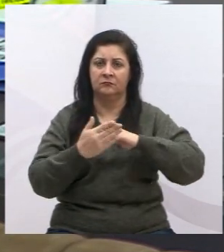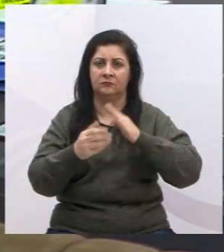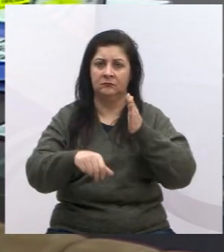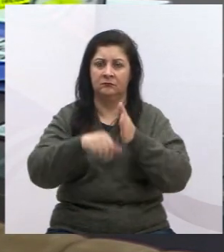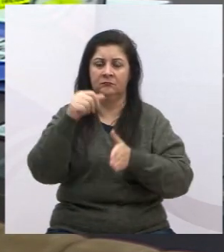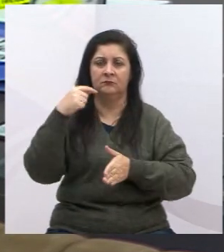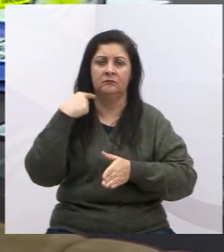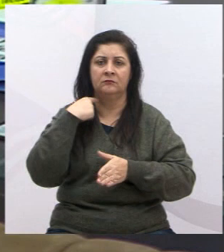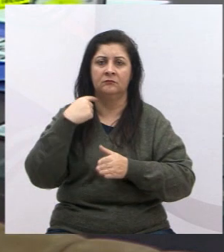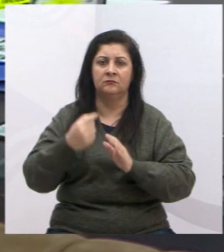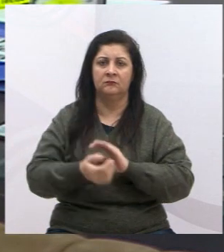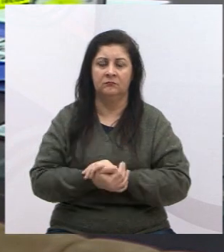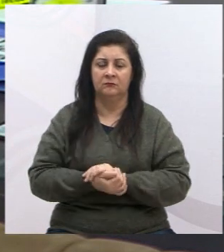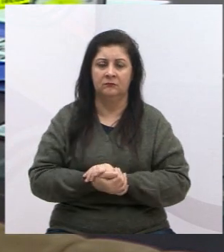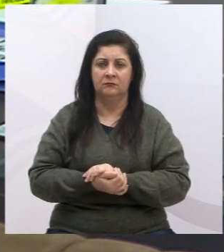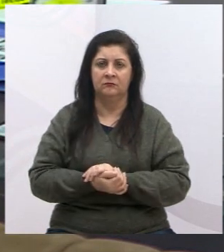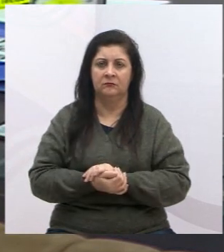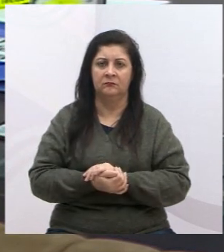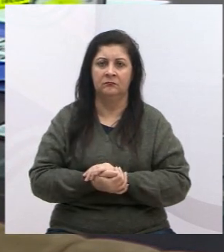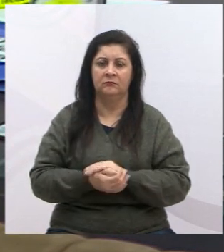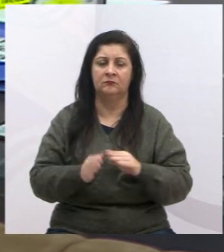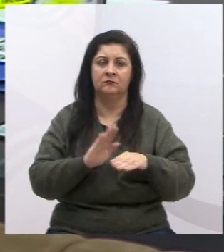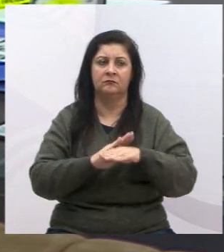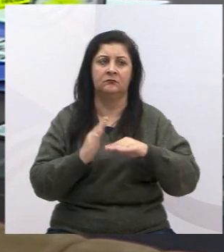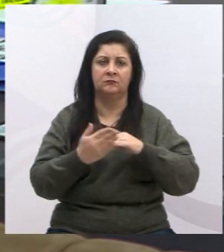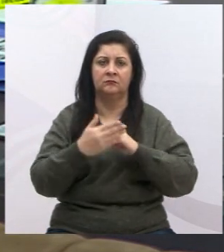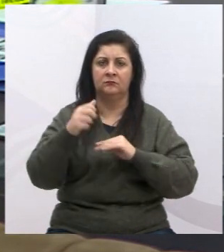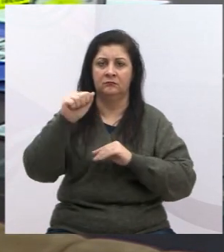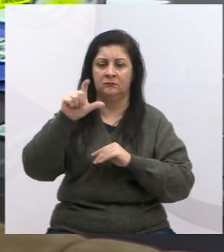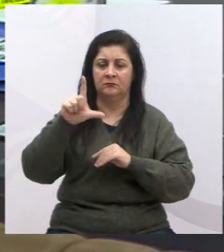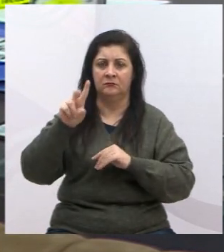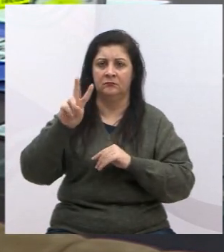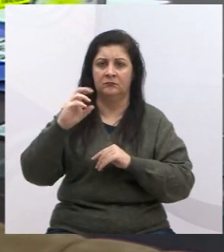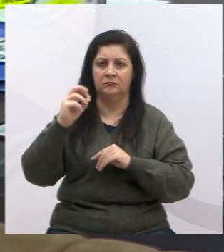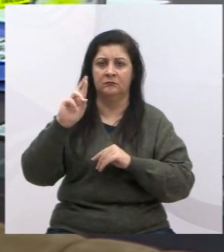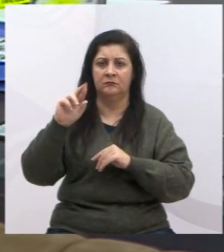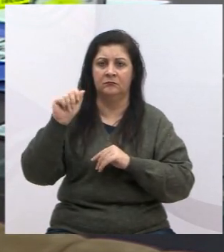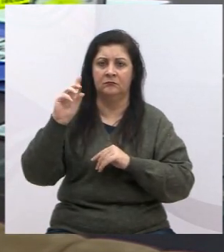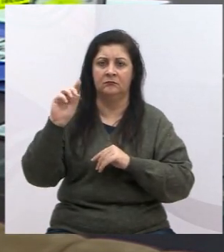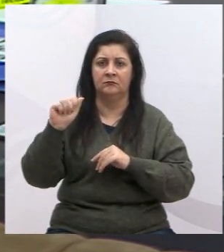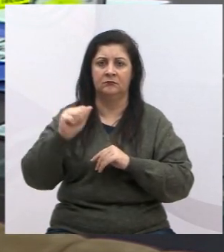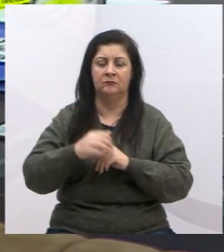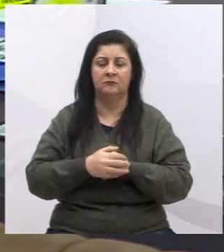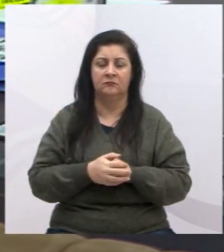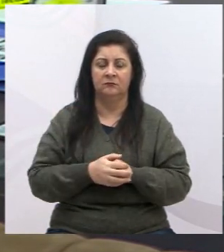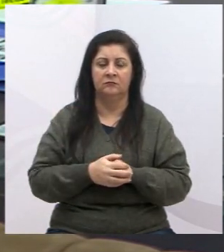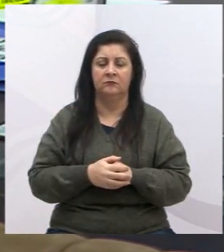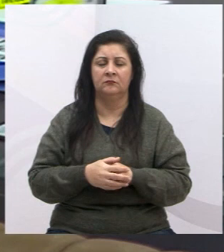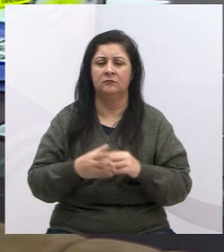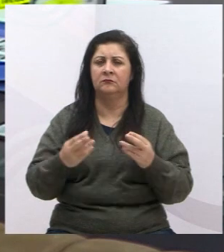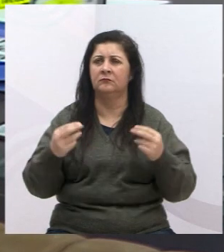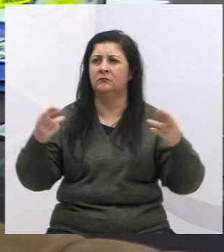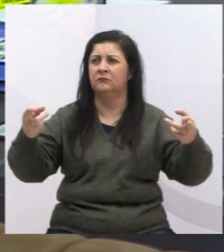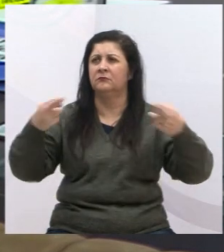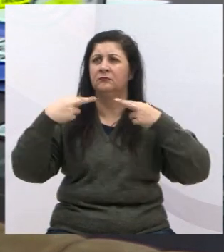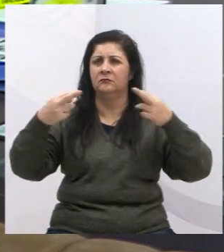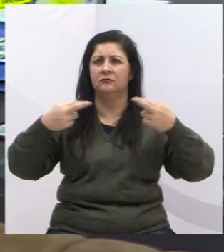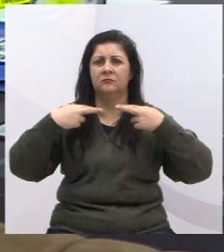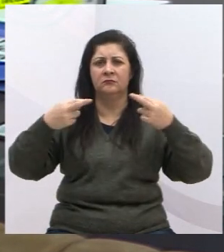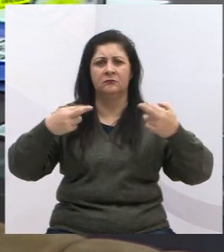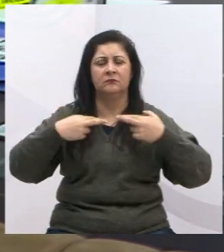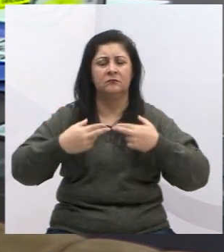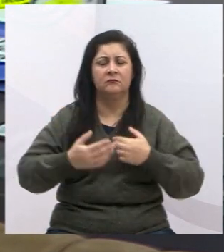maio, Jardim Alvorada, estive a semana passada lá, reclamaram que a situação